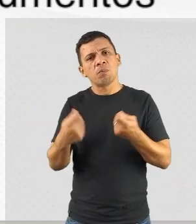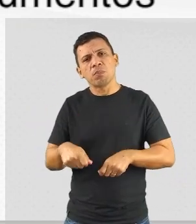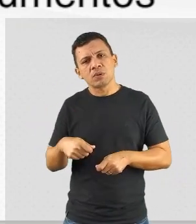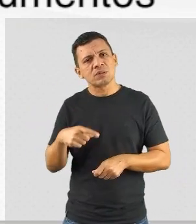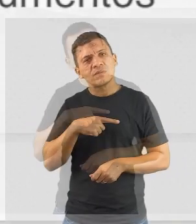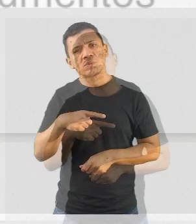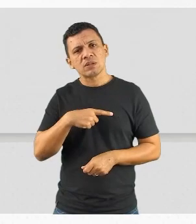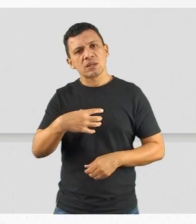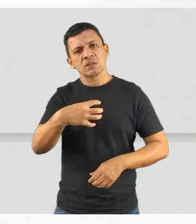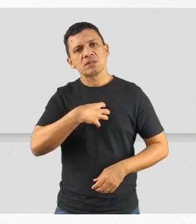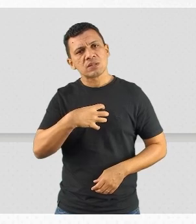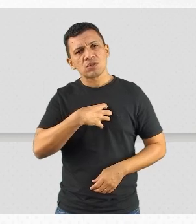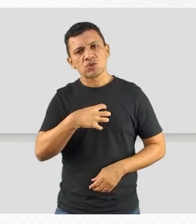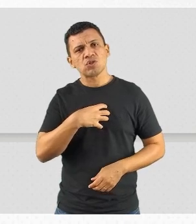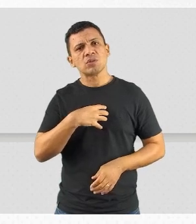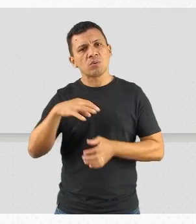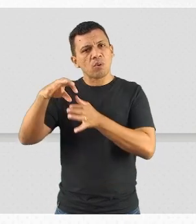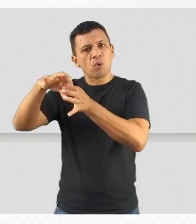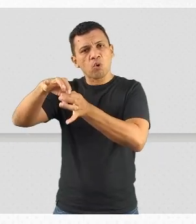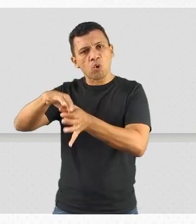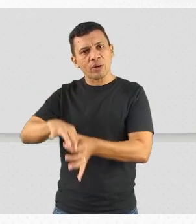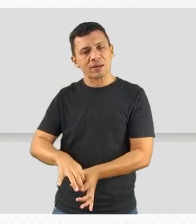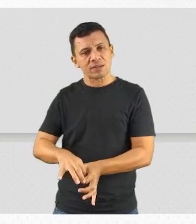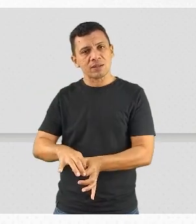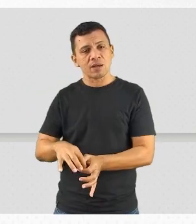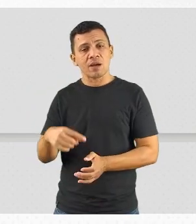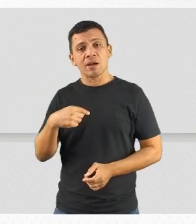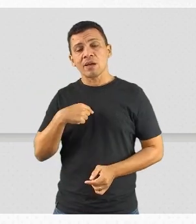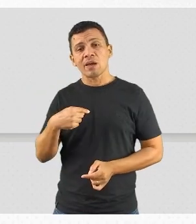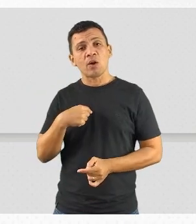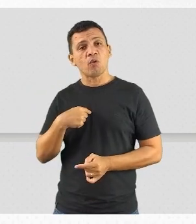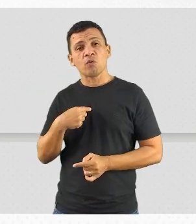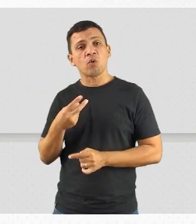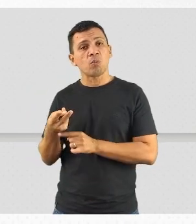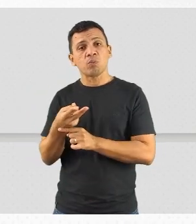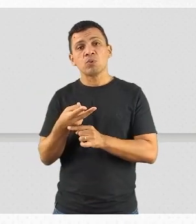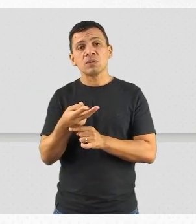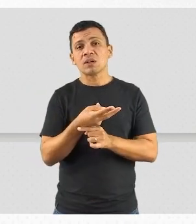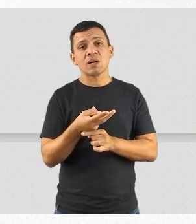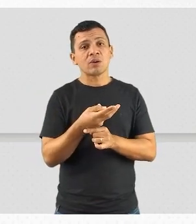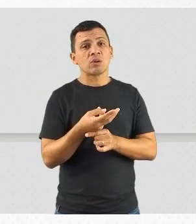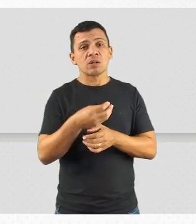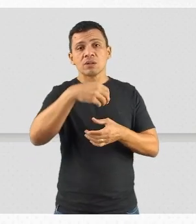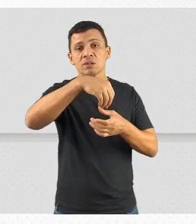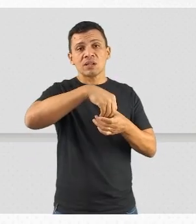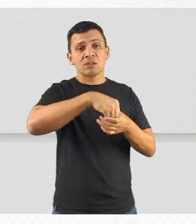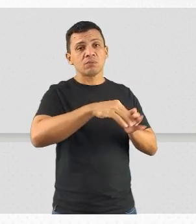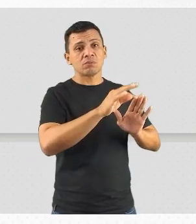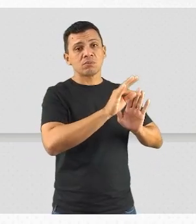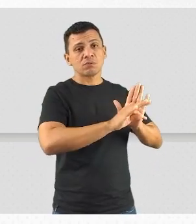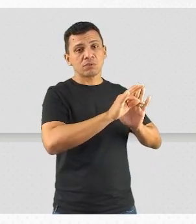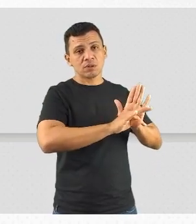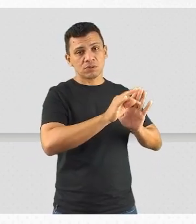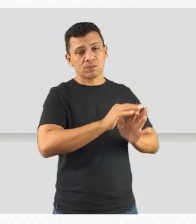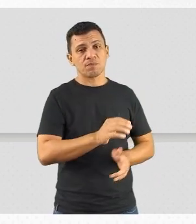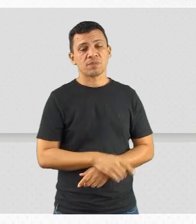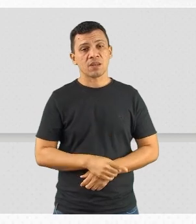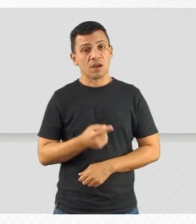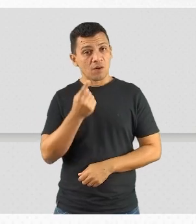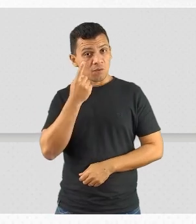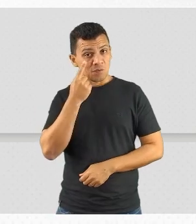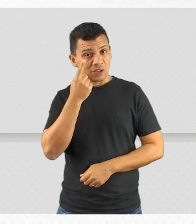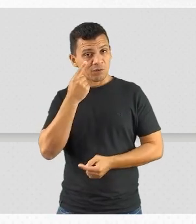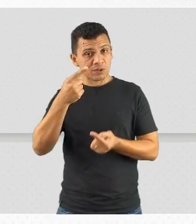dando sentido para a coerência, eu vou buscá-los internamente ao texto. Então, quando eu verifico esse tipo